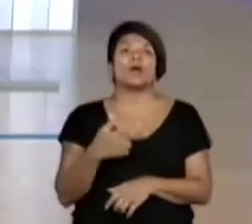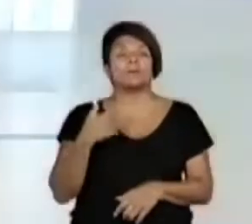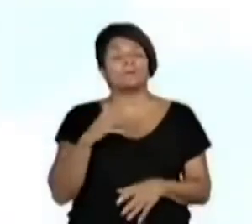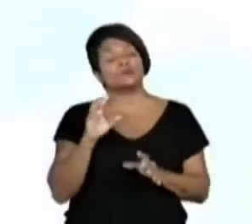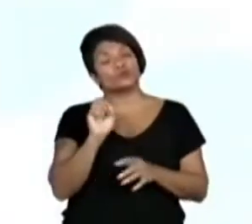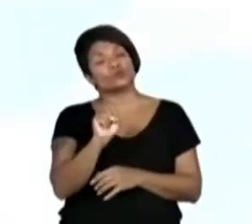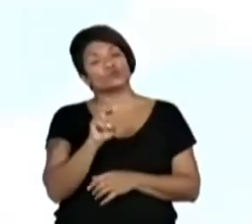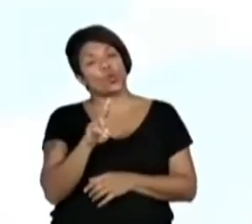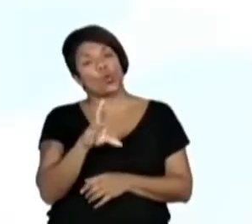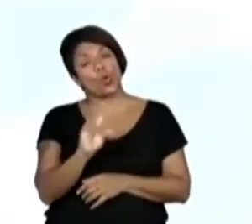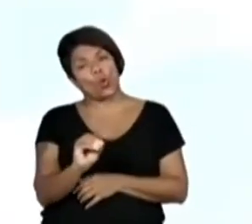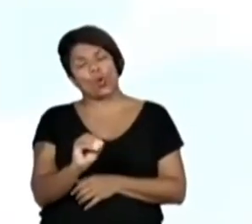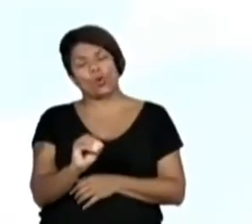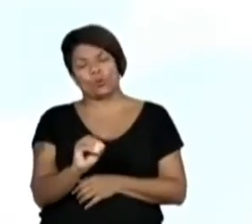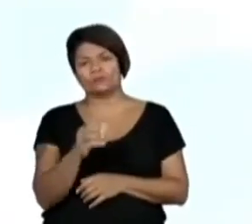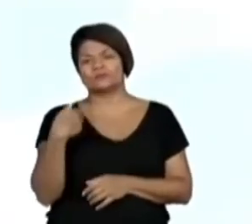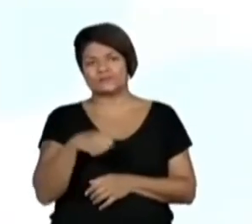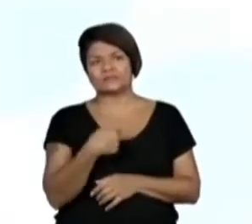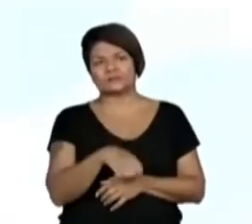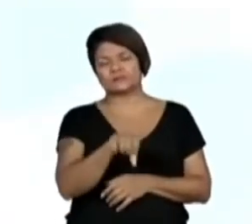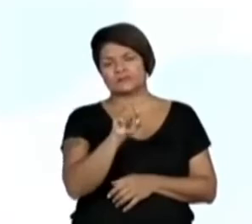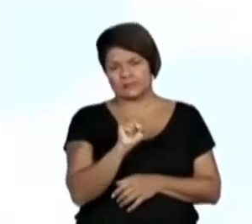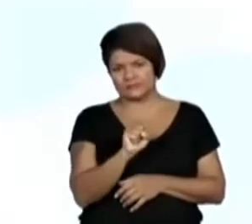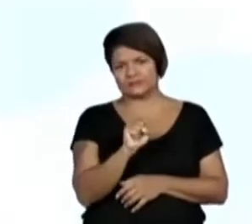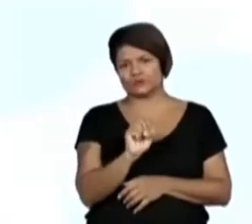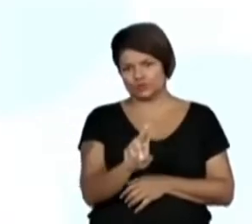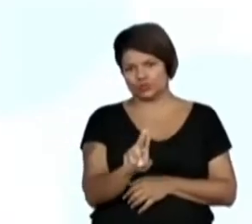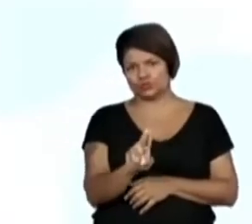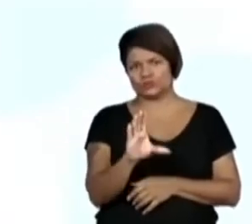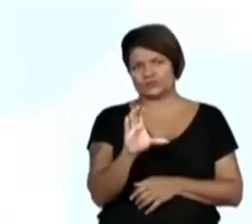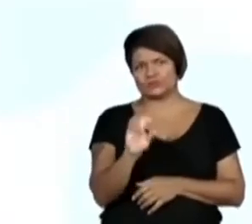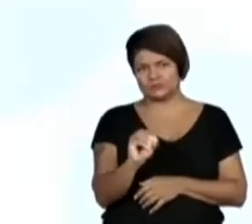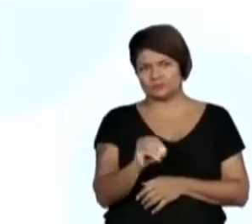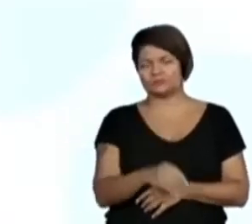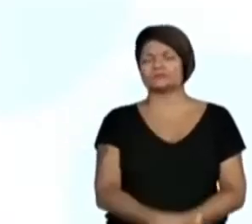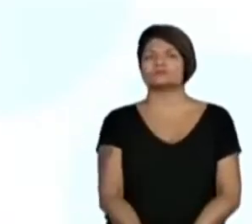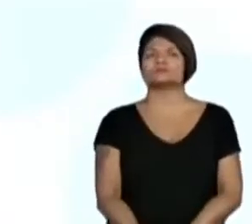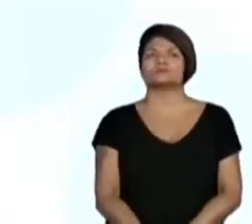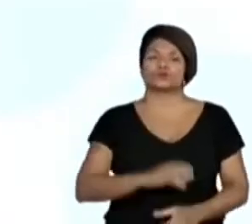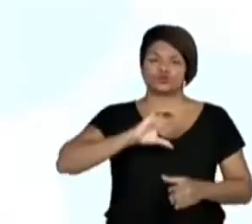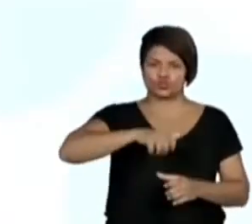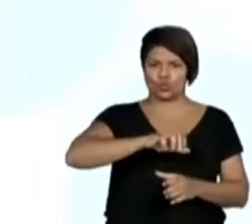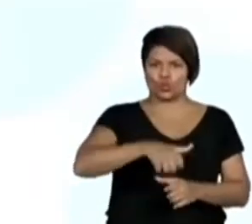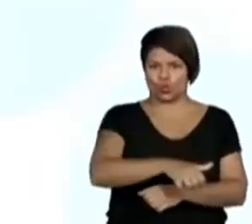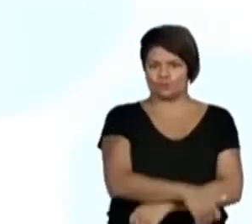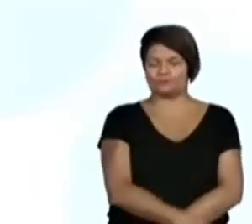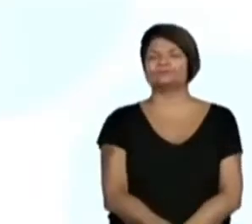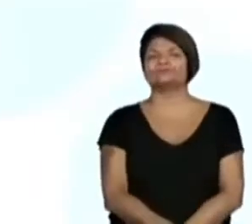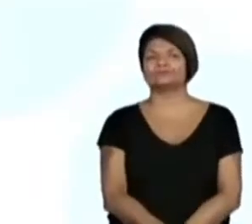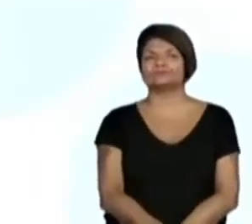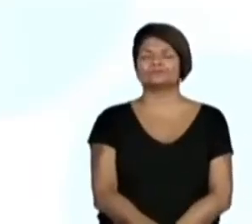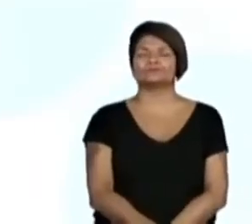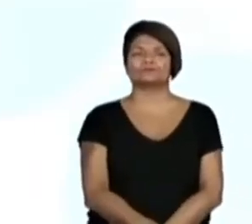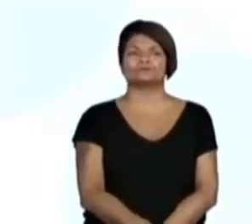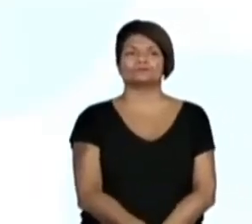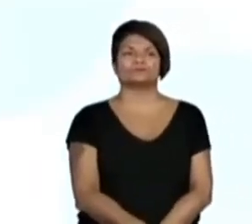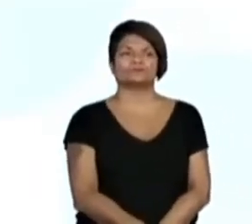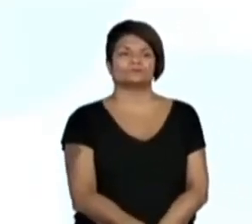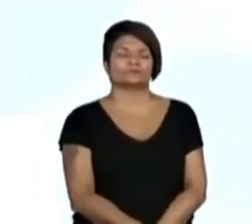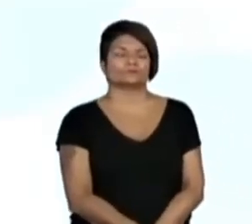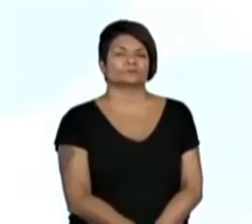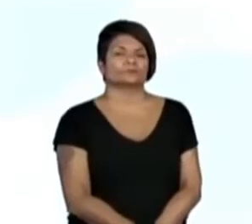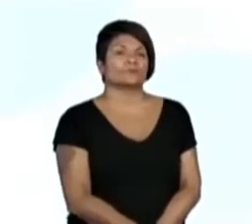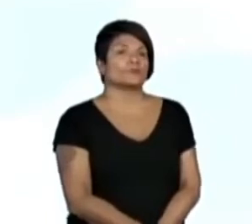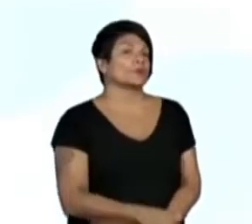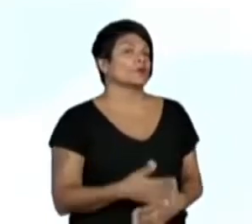S, do U, do C, do U. Então a palavra suco já é conhecida. Essa eu já pus de bônus.